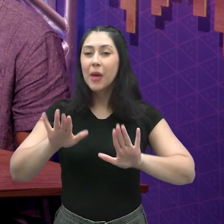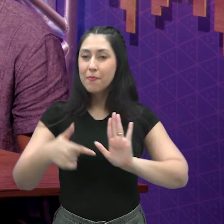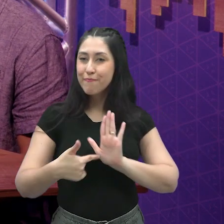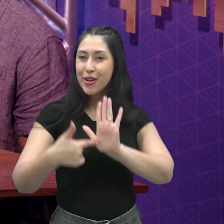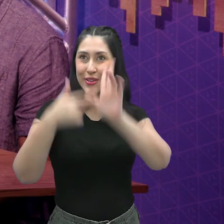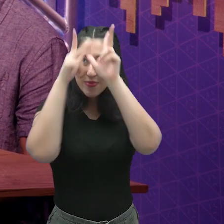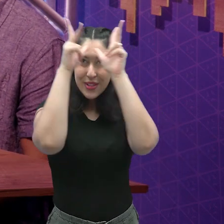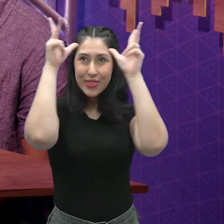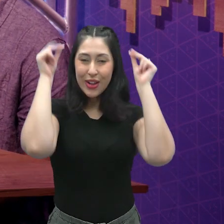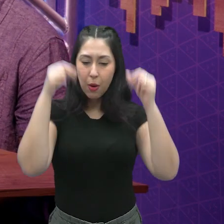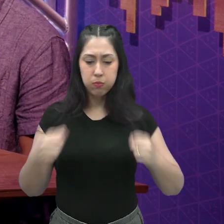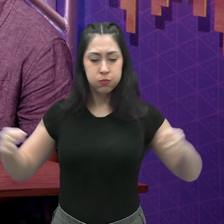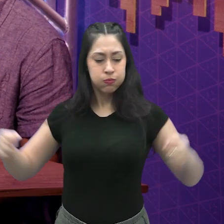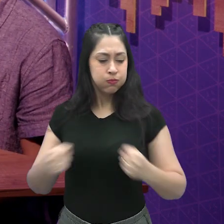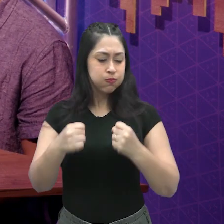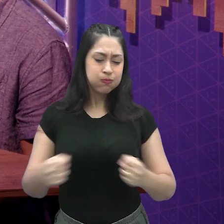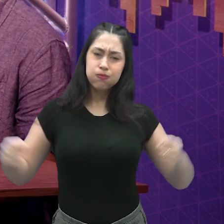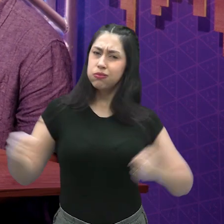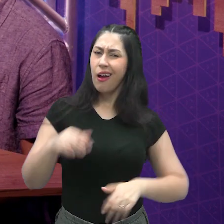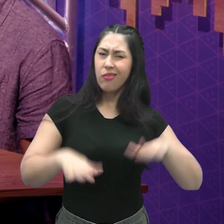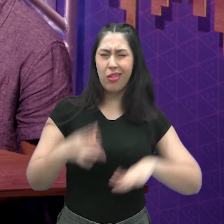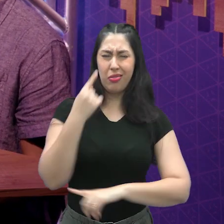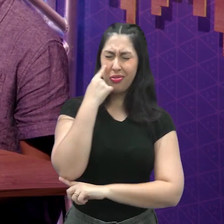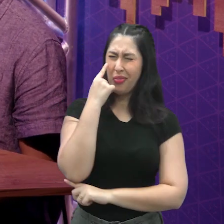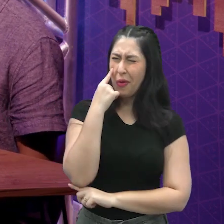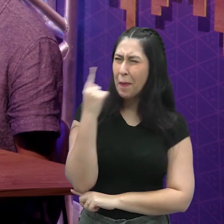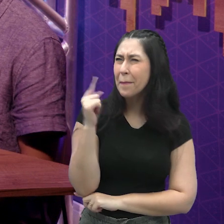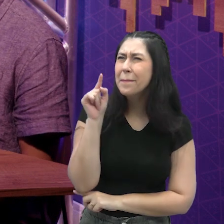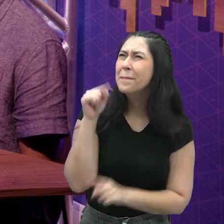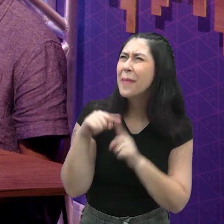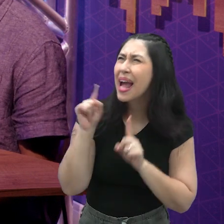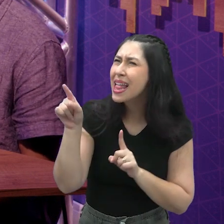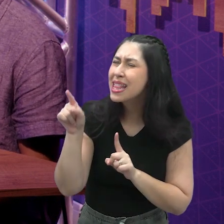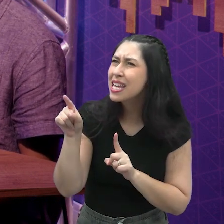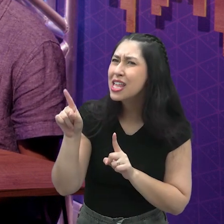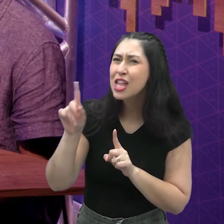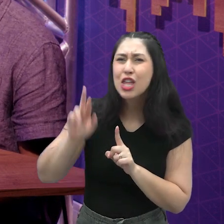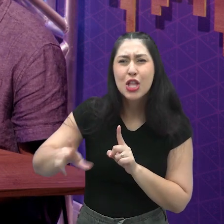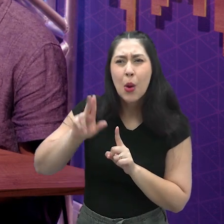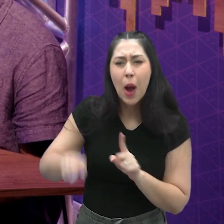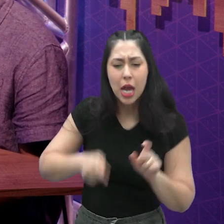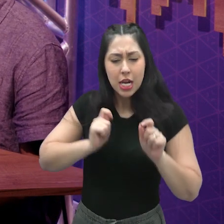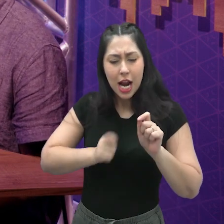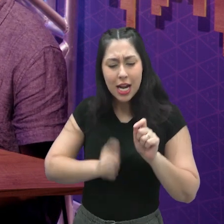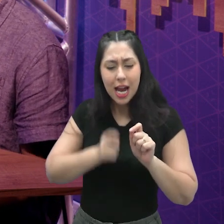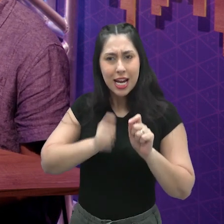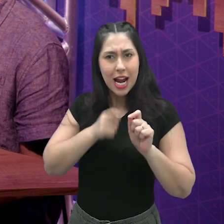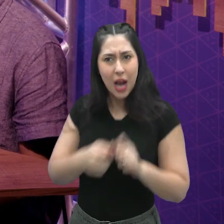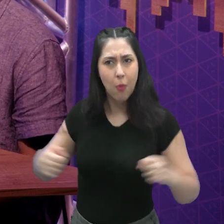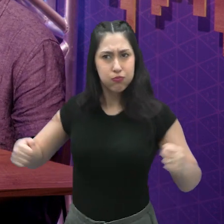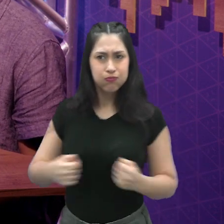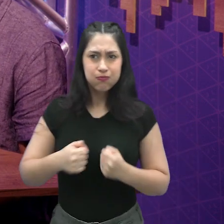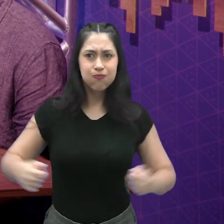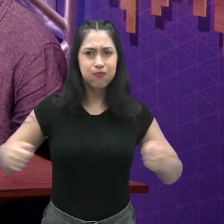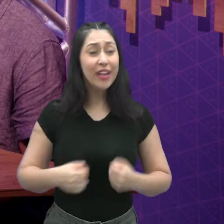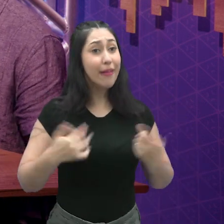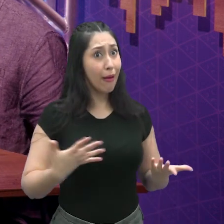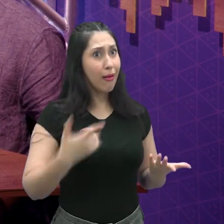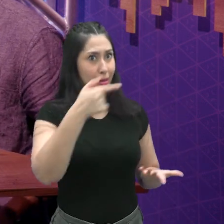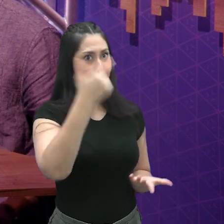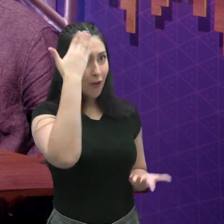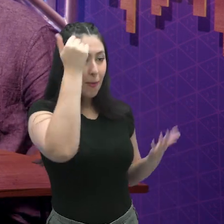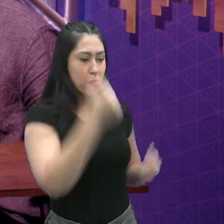gente citou aqui Luiz Gonzaga, aí o pessoal pode ficar com essa dúvida. Nossa, mas Luiz Gonzaga não é um forró? Num forró baião, raiz? né? O